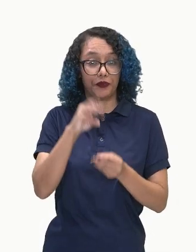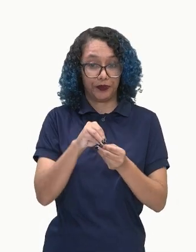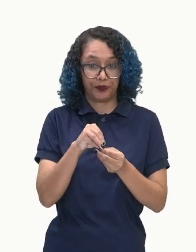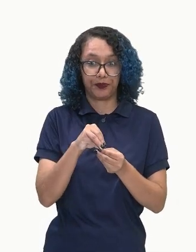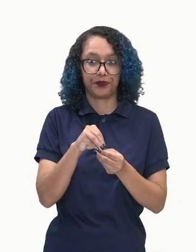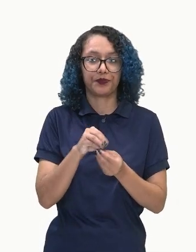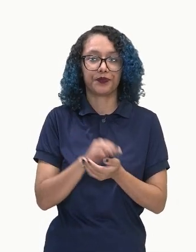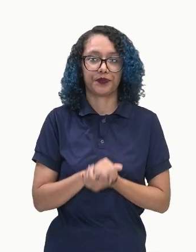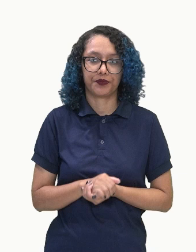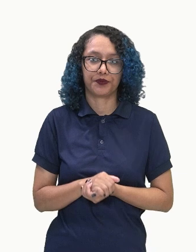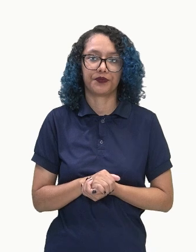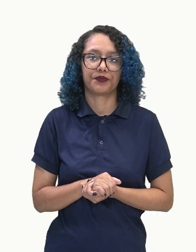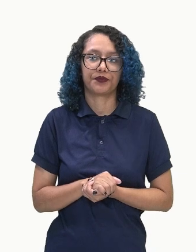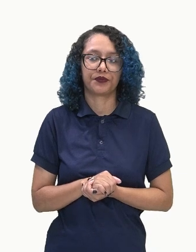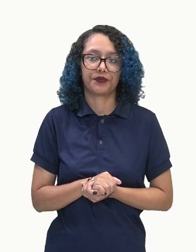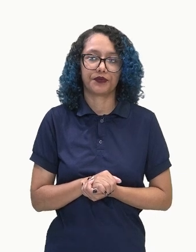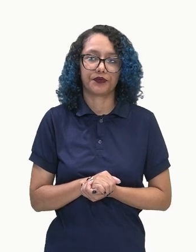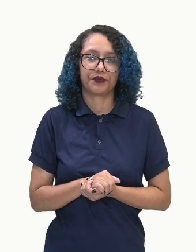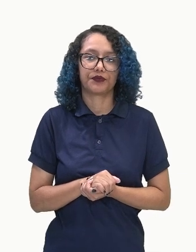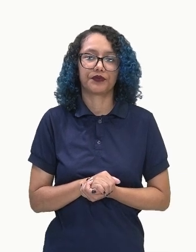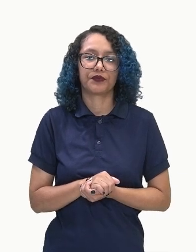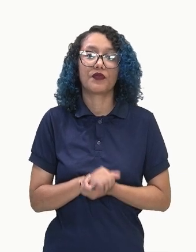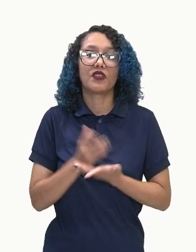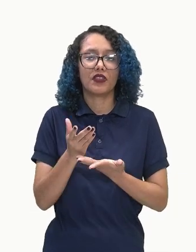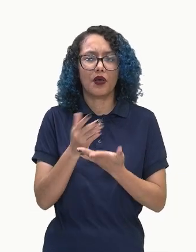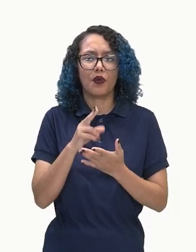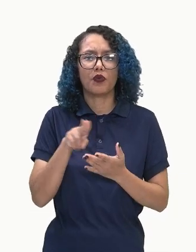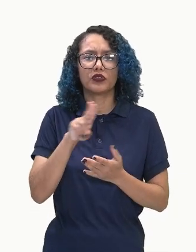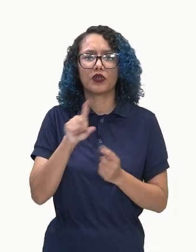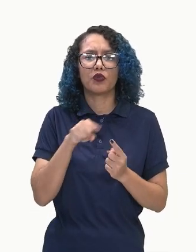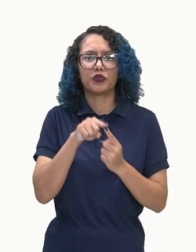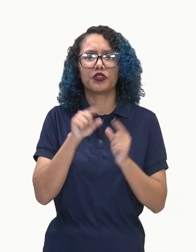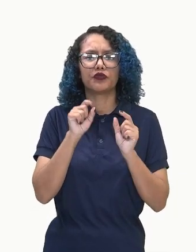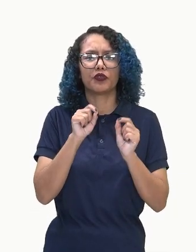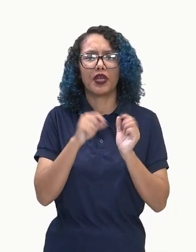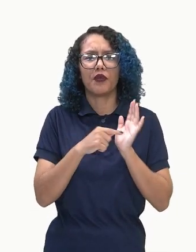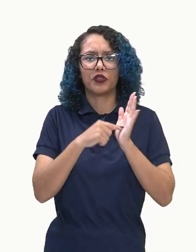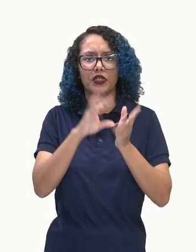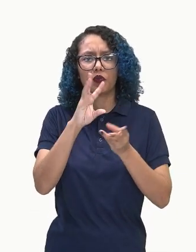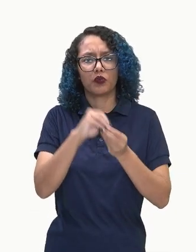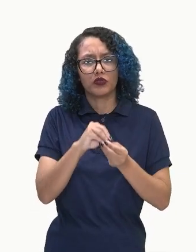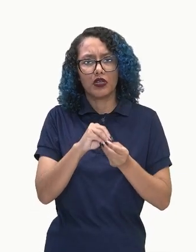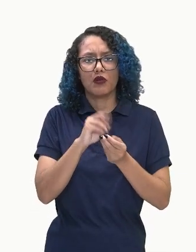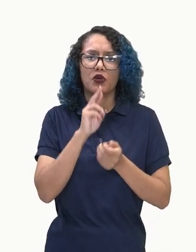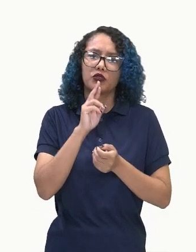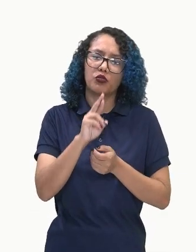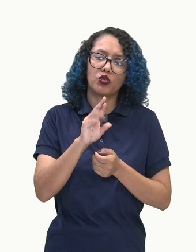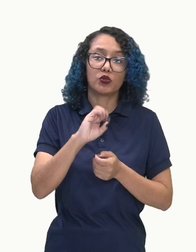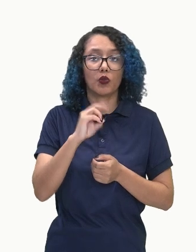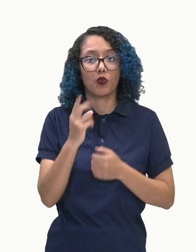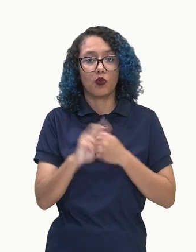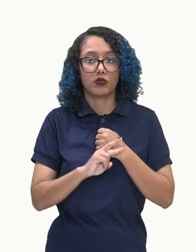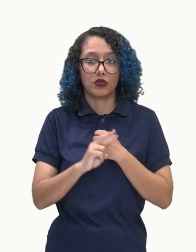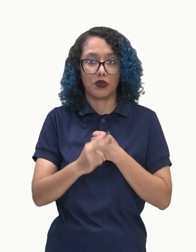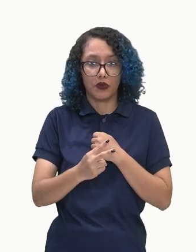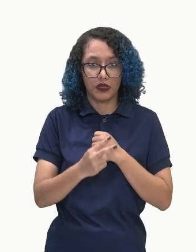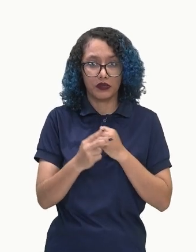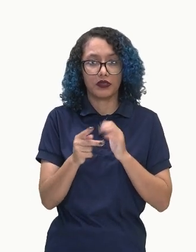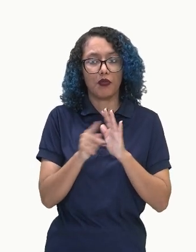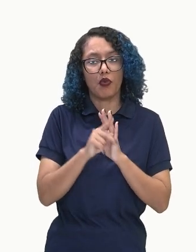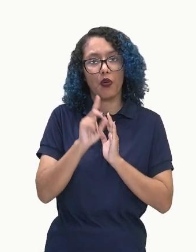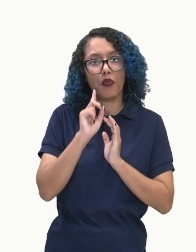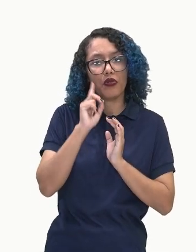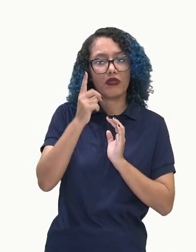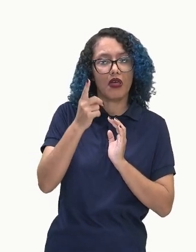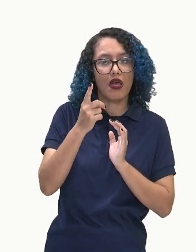conclusivas. As conjunções conclusivas são usadas para indicar uma conclusão, resultado ou consequência de uma ideia